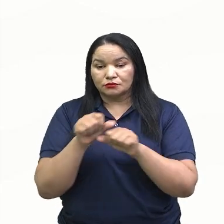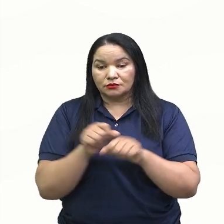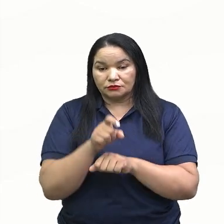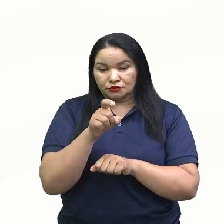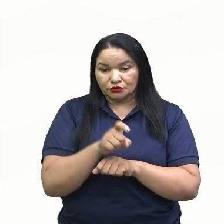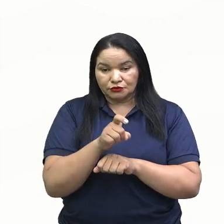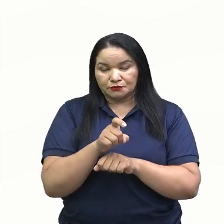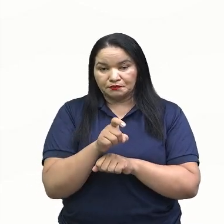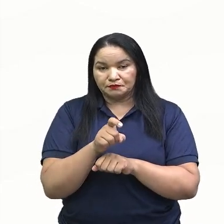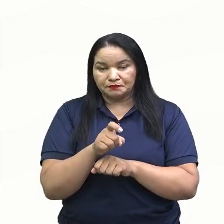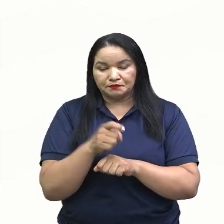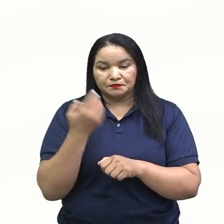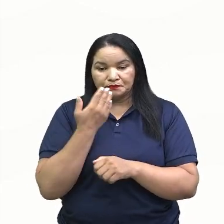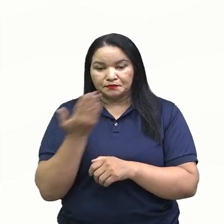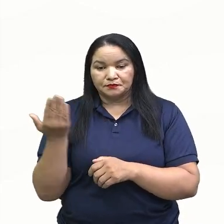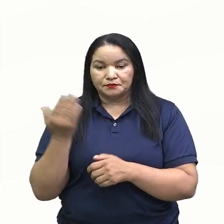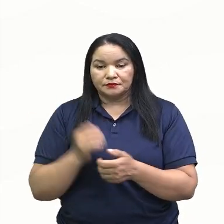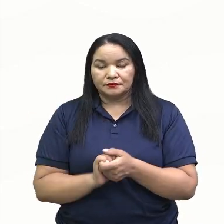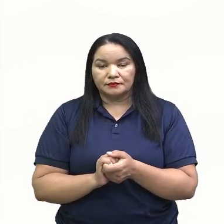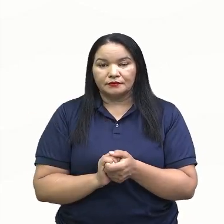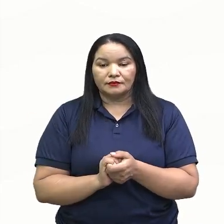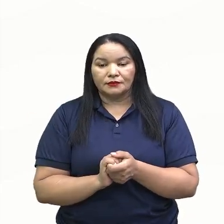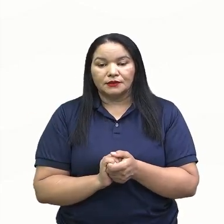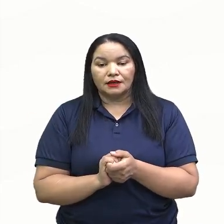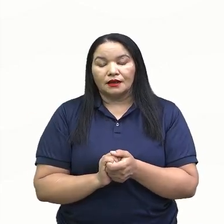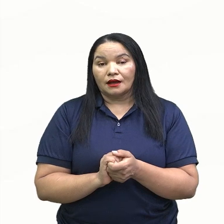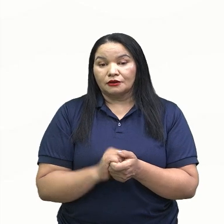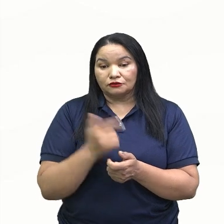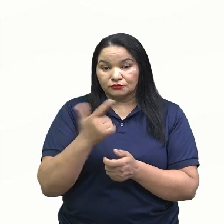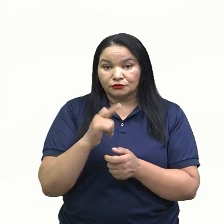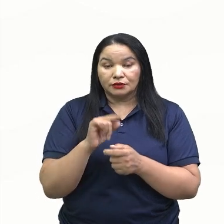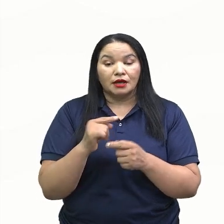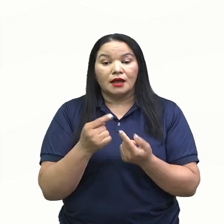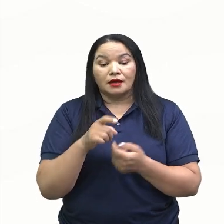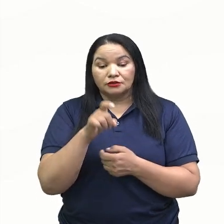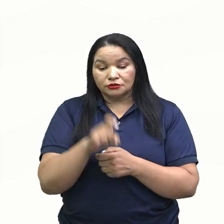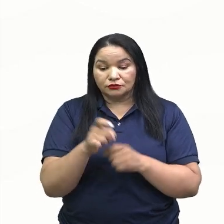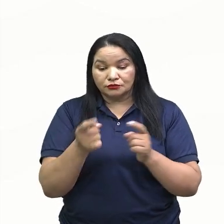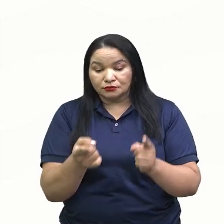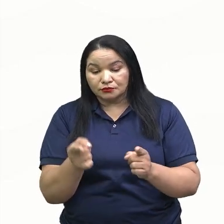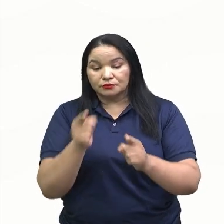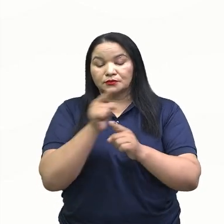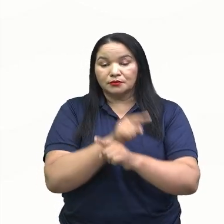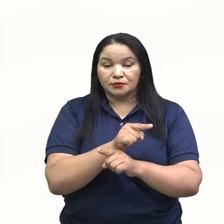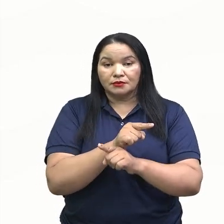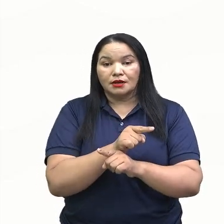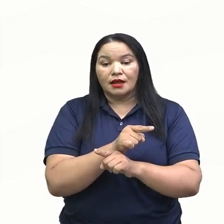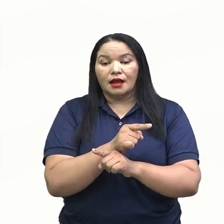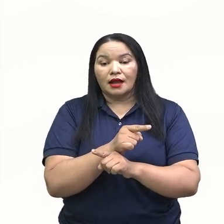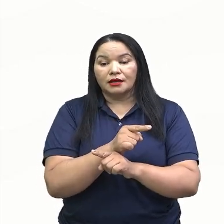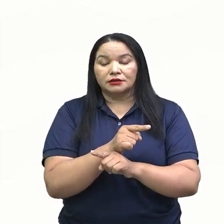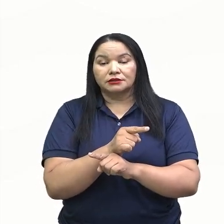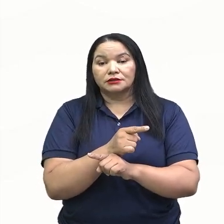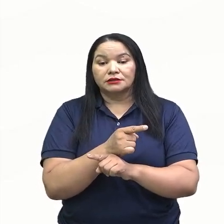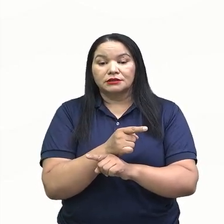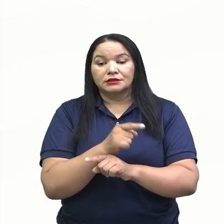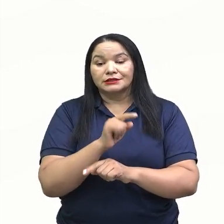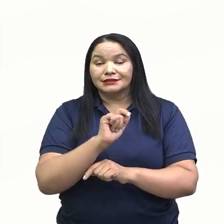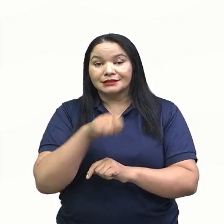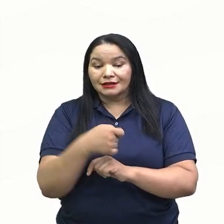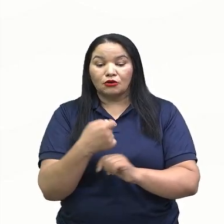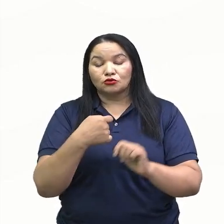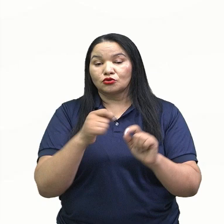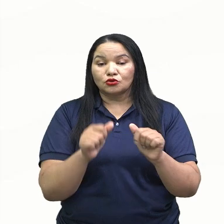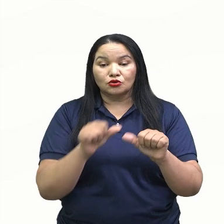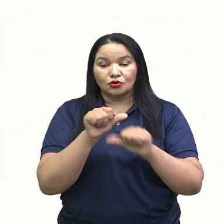bem? Então, quem não tem vai passar para o outro lado com o sinal trocado, igual nós aprendemos lá ainda no